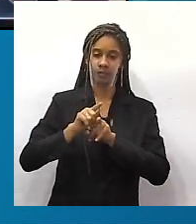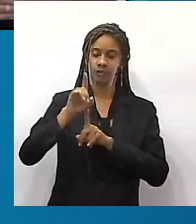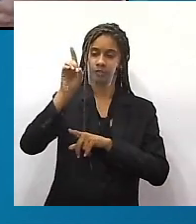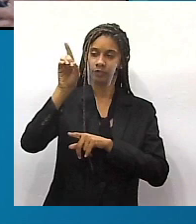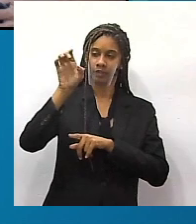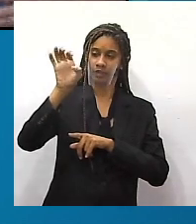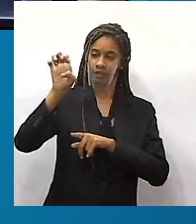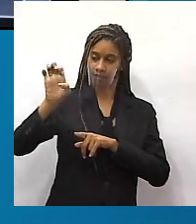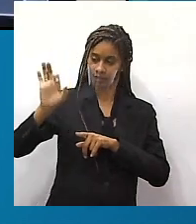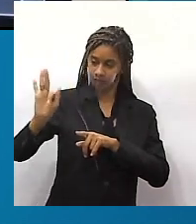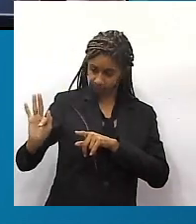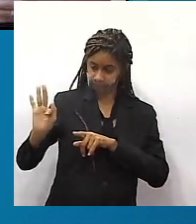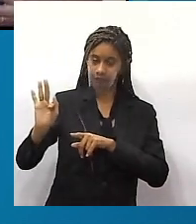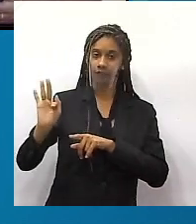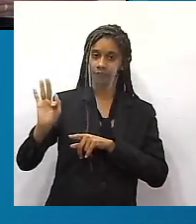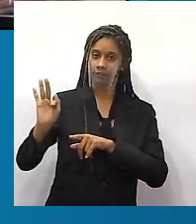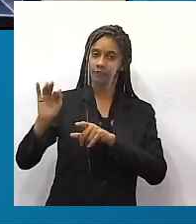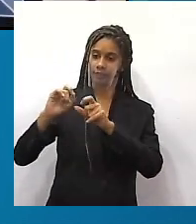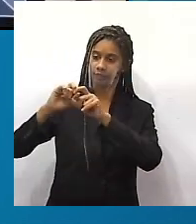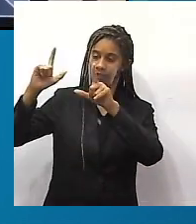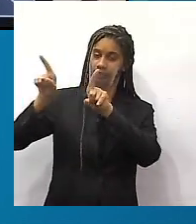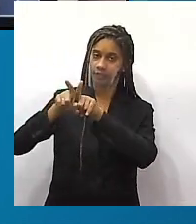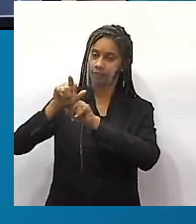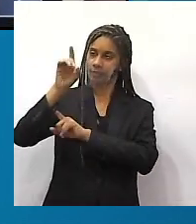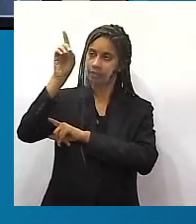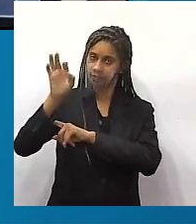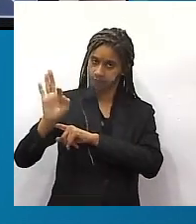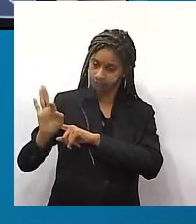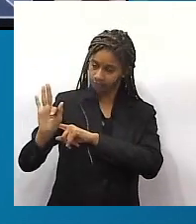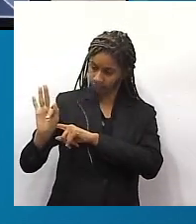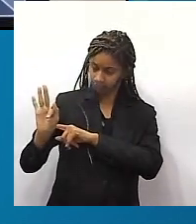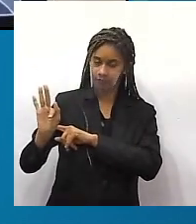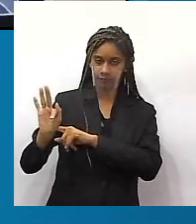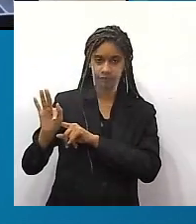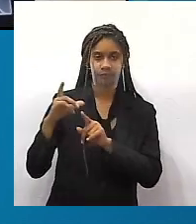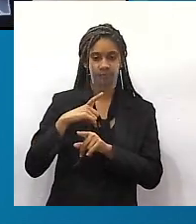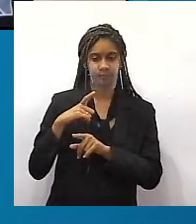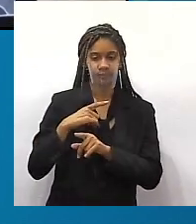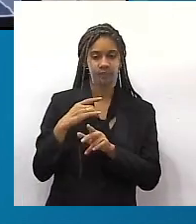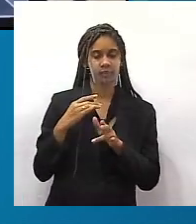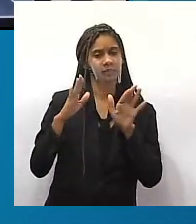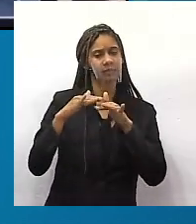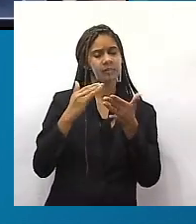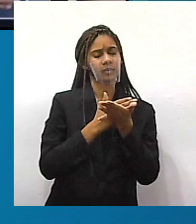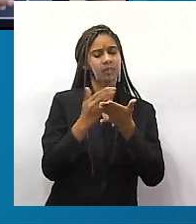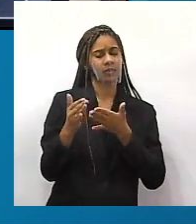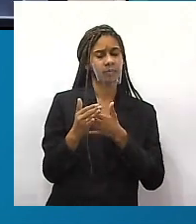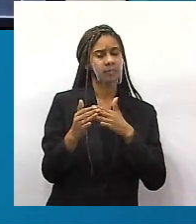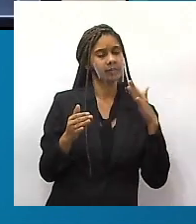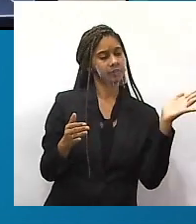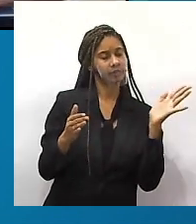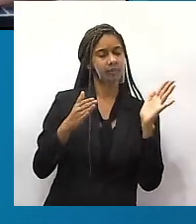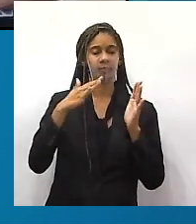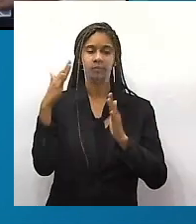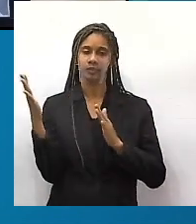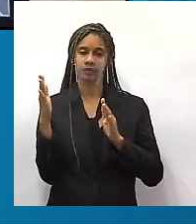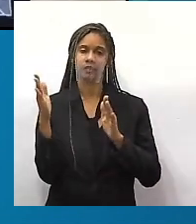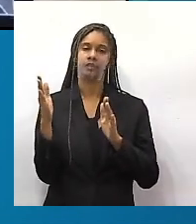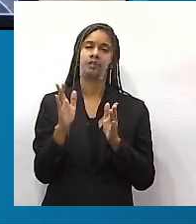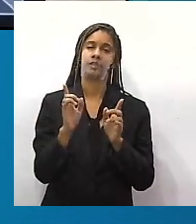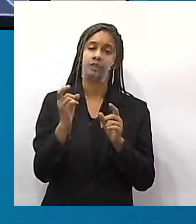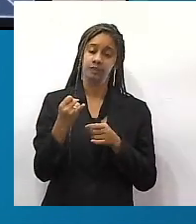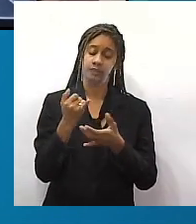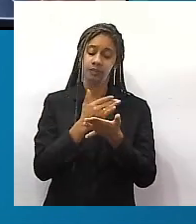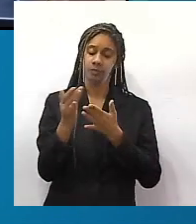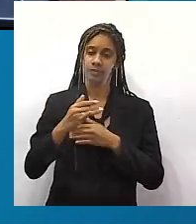lado, que é o DF. Então, se você começa da esquerda para a direita, você tem que terminar da esquerda para a direita. Se